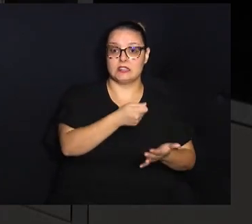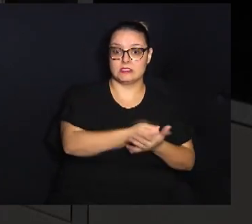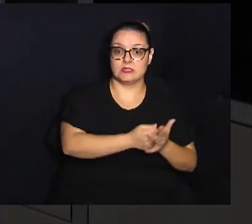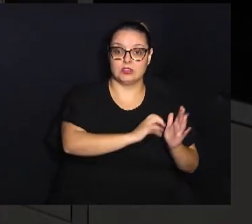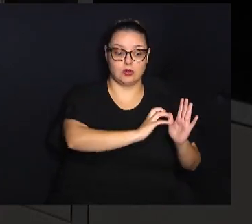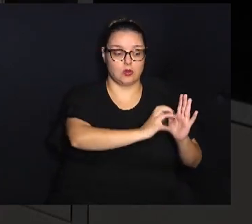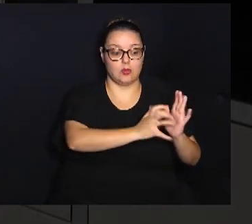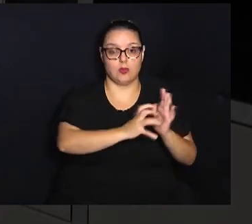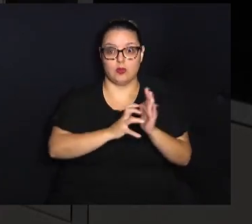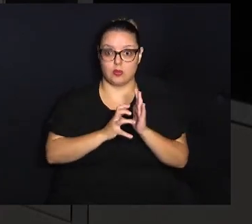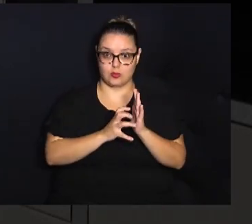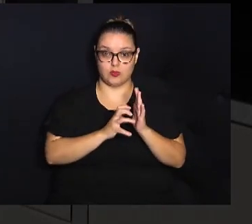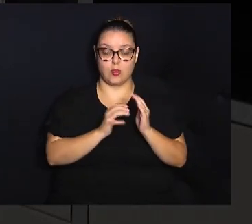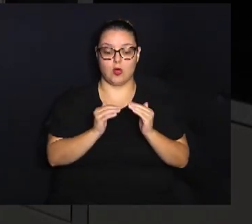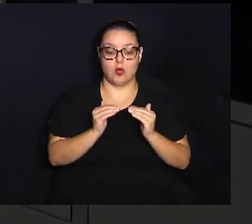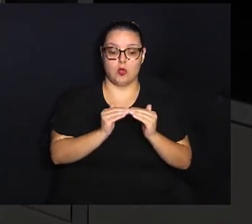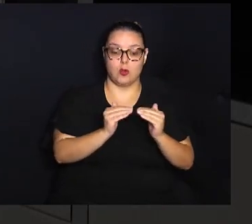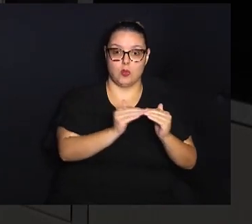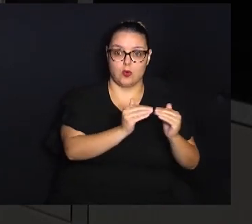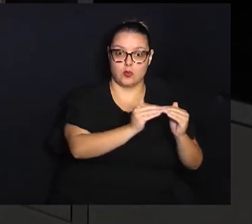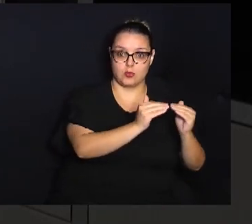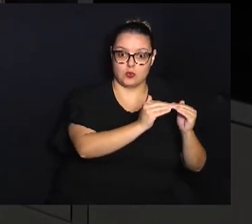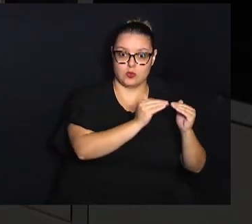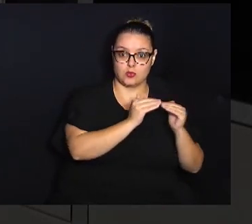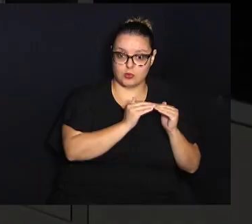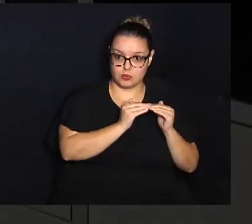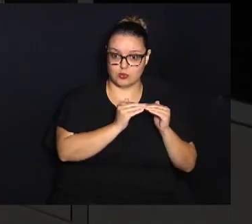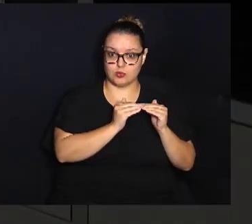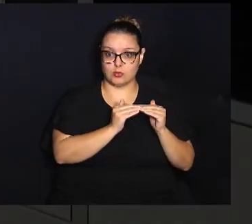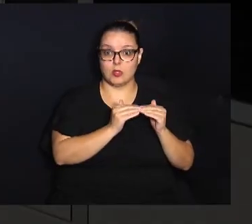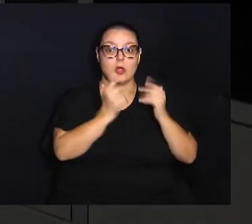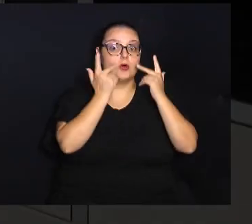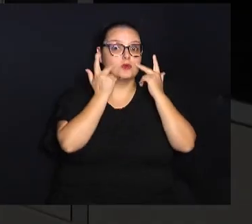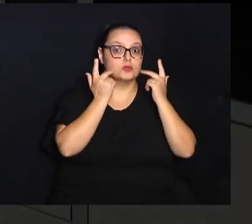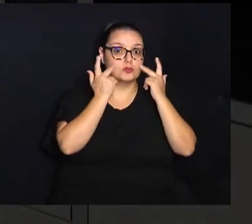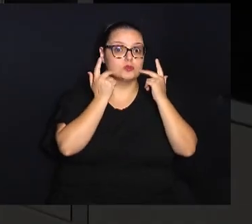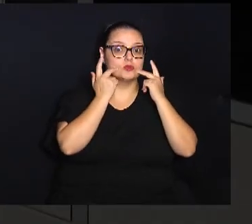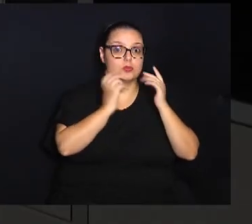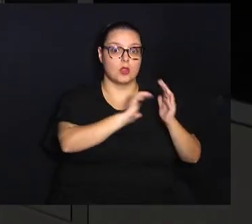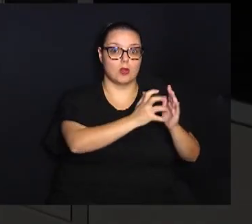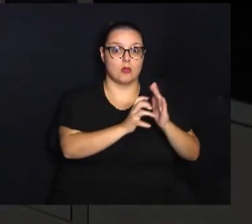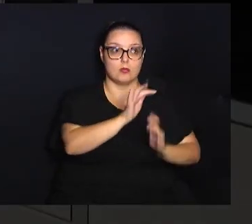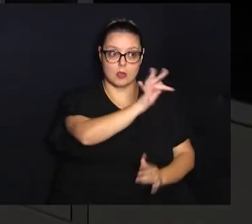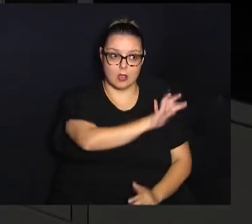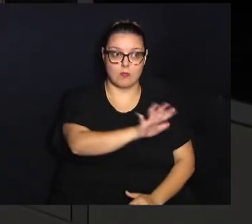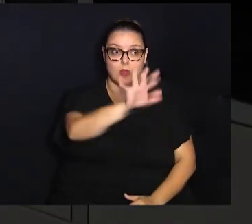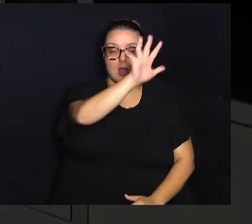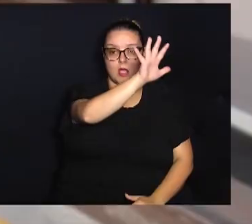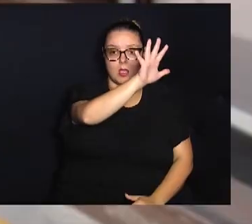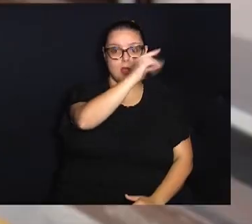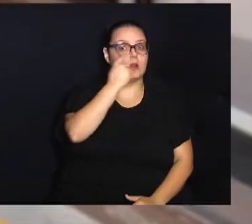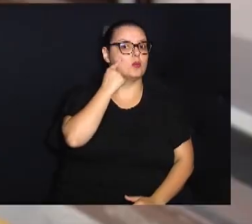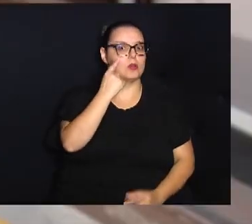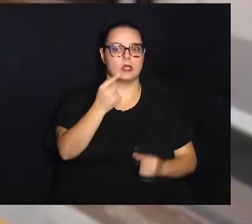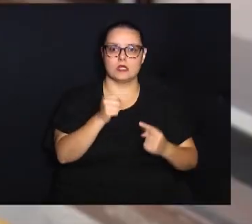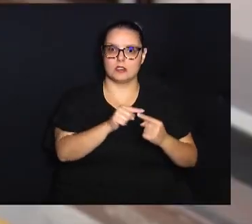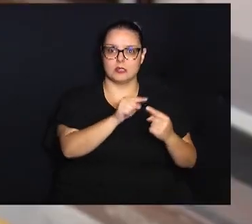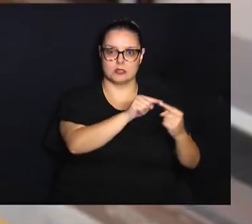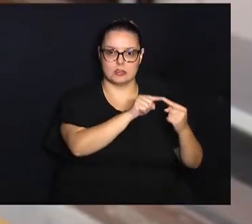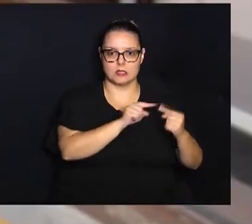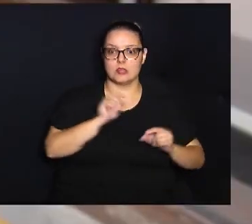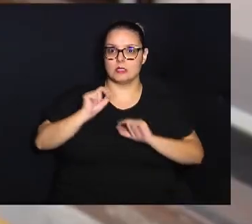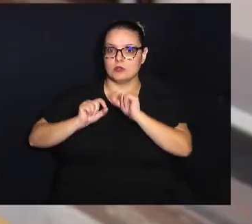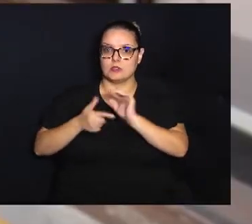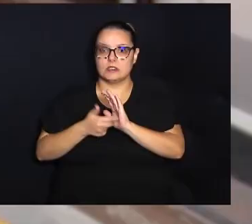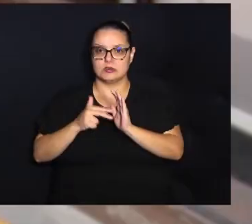faça um acordo entre eles, e esse acordo normalmente são acordos com partidos que têm a mesma ideologia. Isso significa